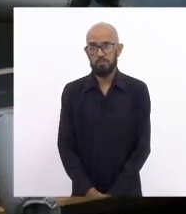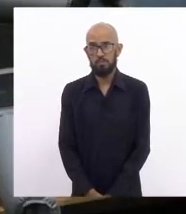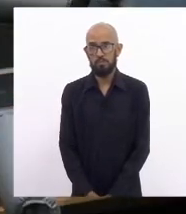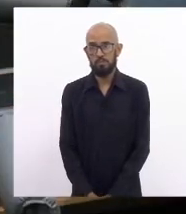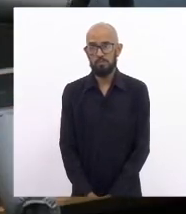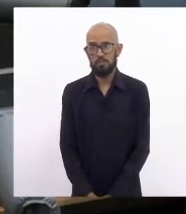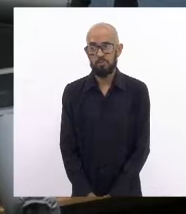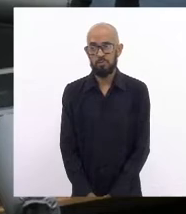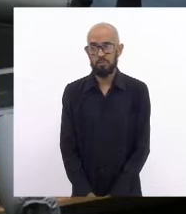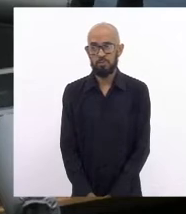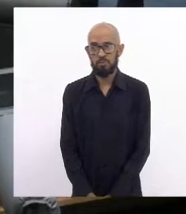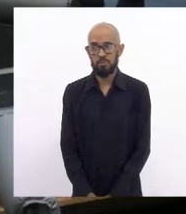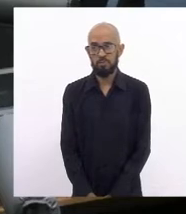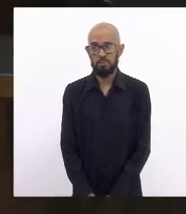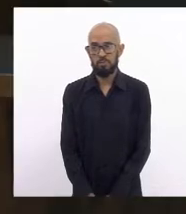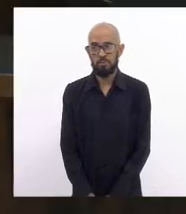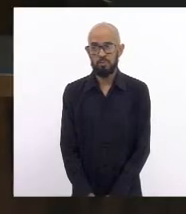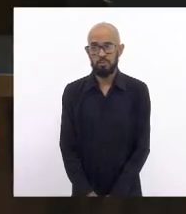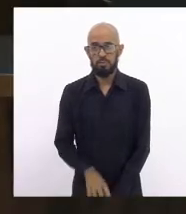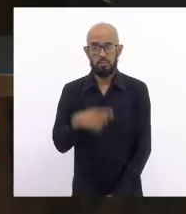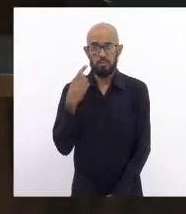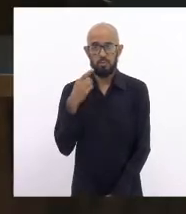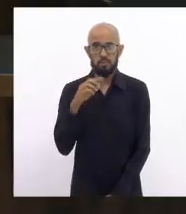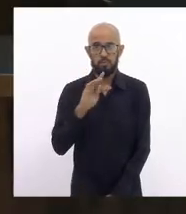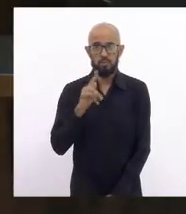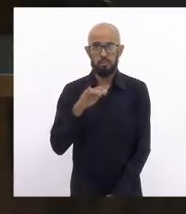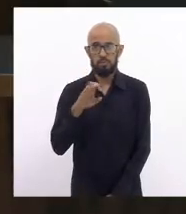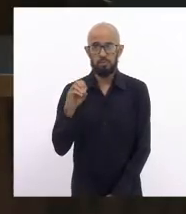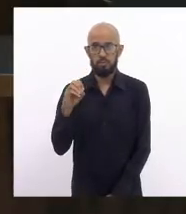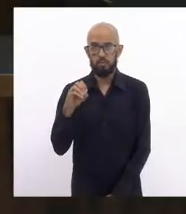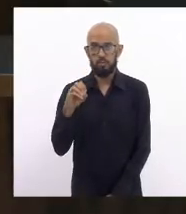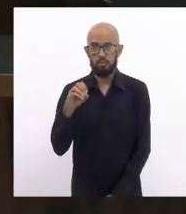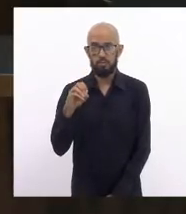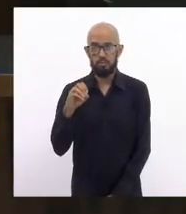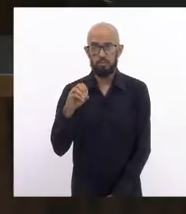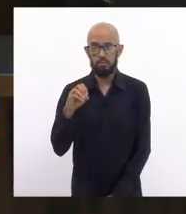Marcos Miller, também. Deputado Chico Machado.